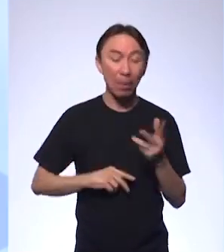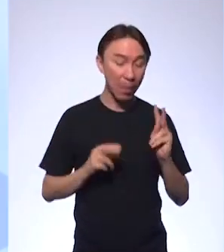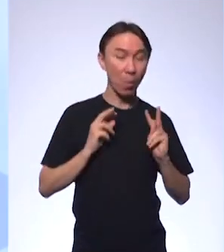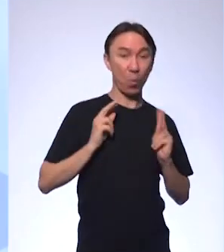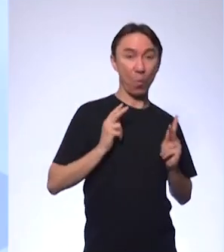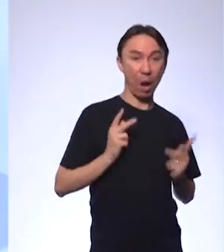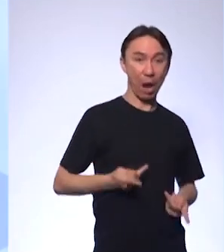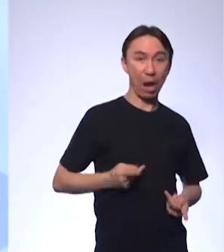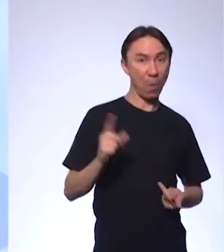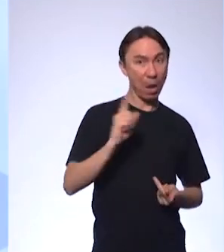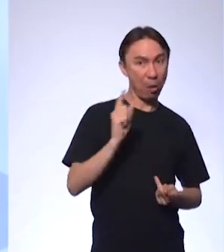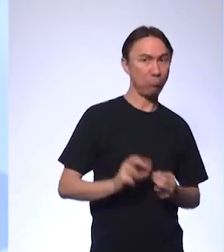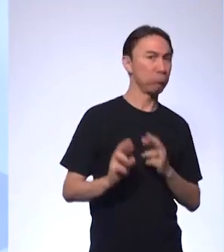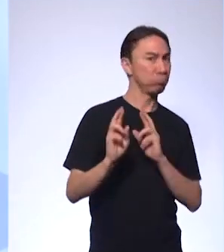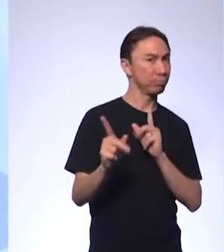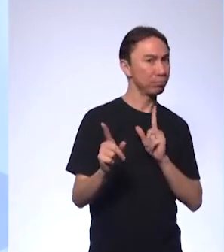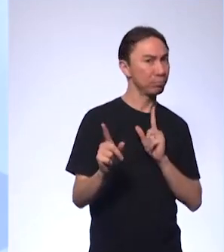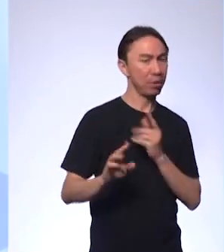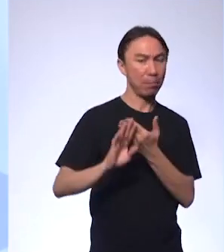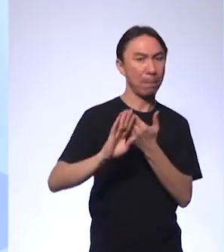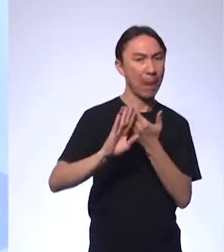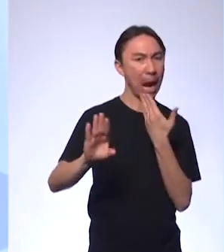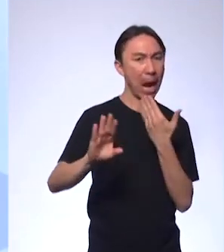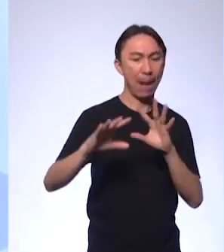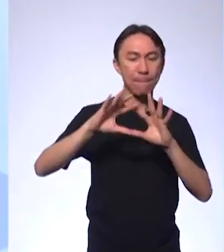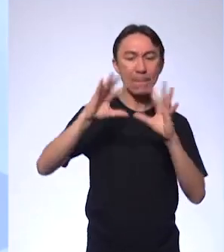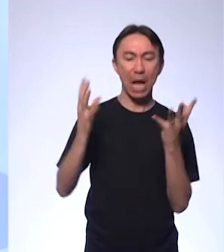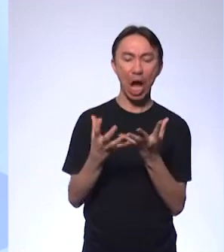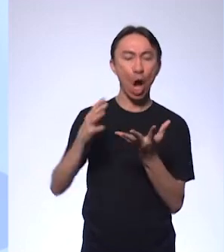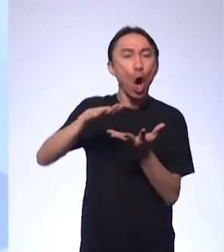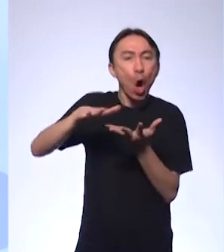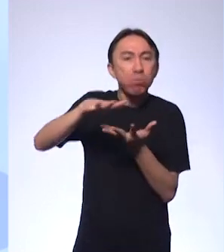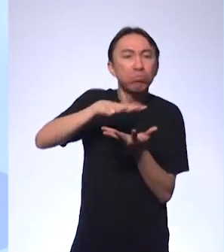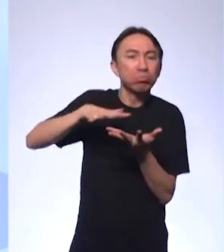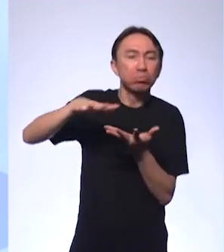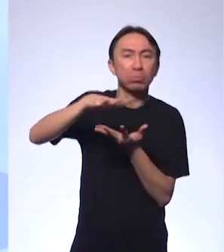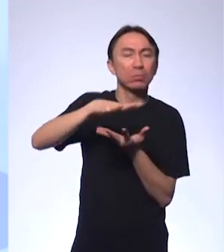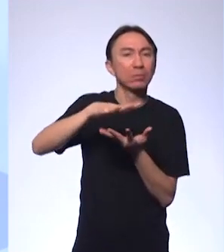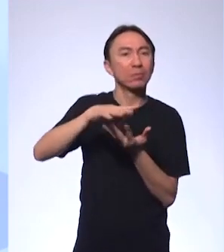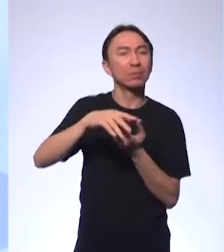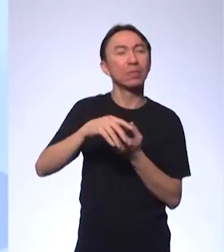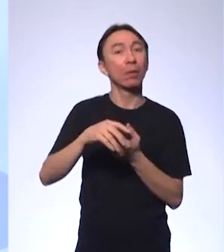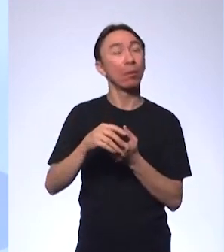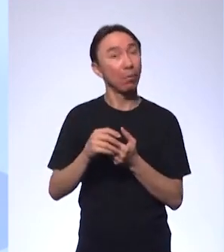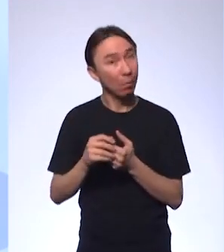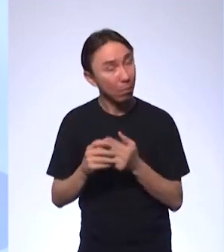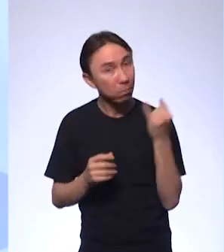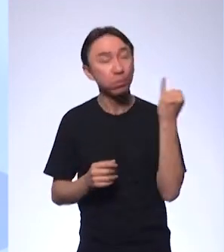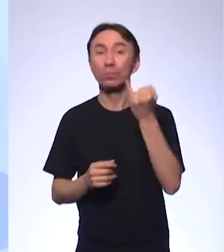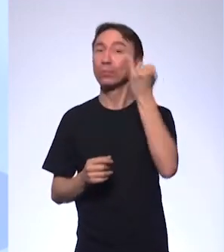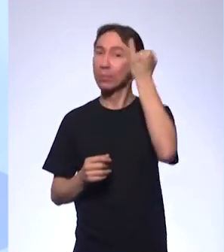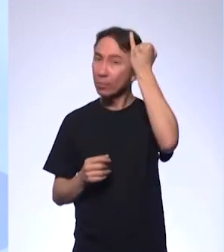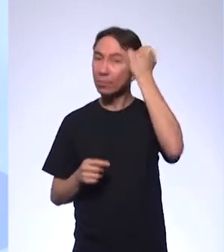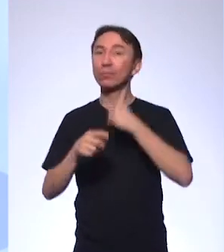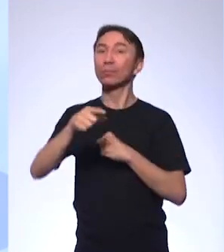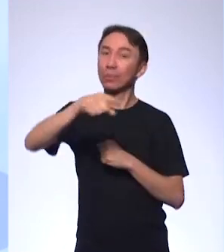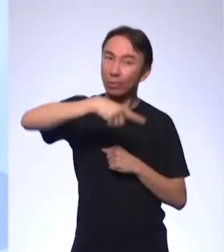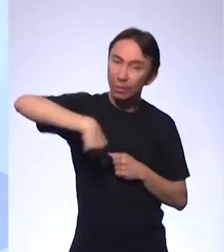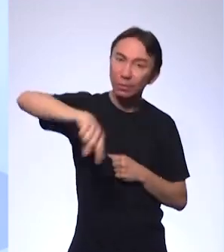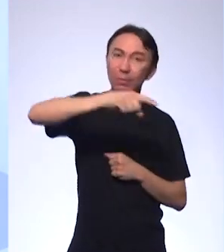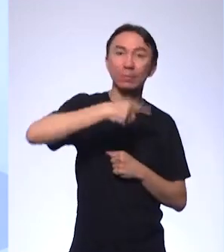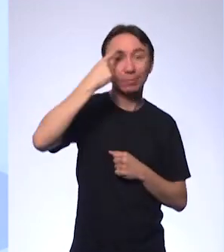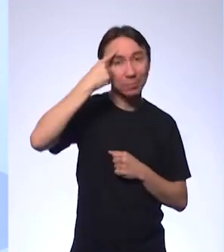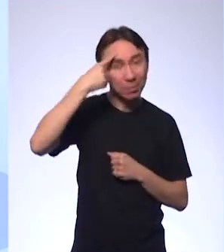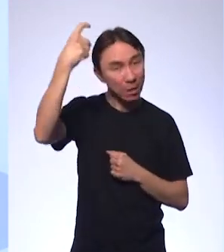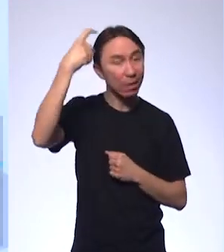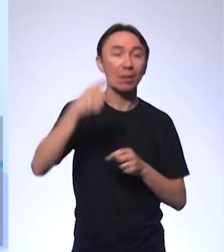faz parte, né? Então, é muito importante a gente lembrar que sim, nós, né, somos apenas mais uma espécie